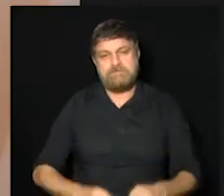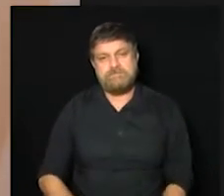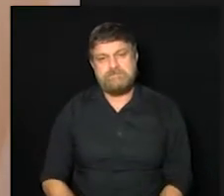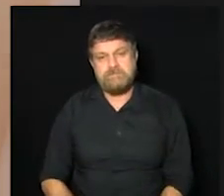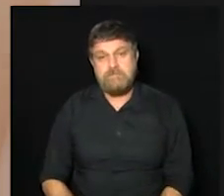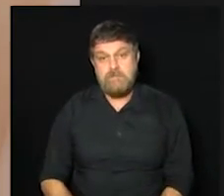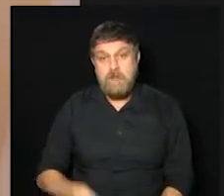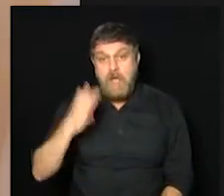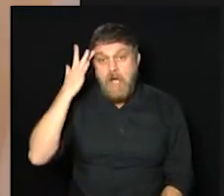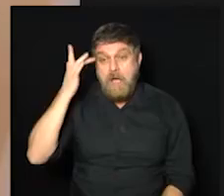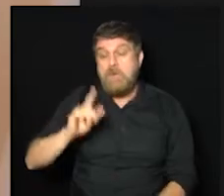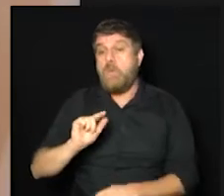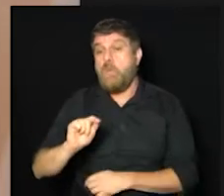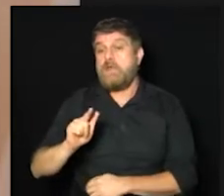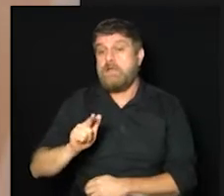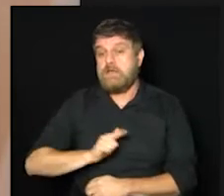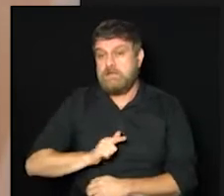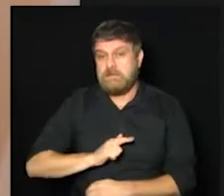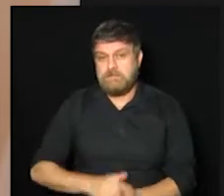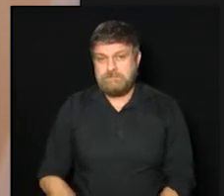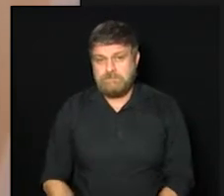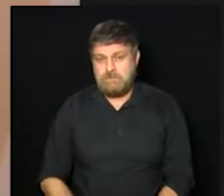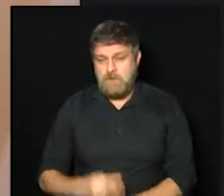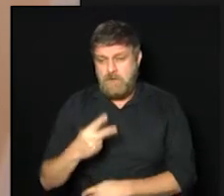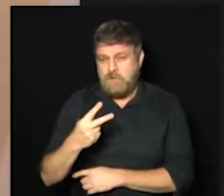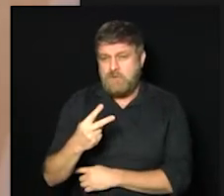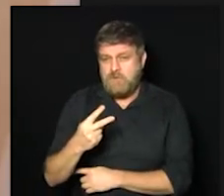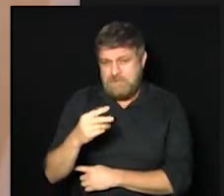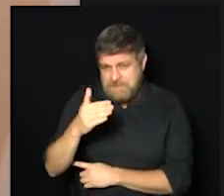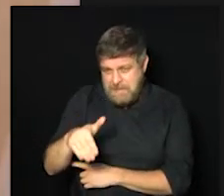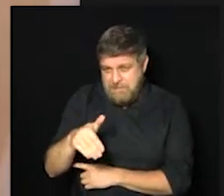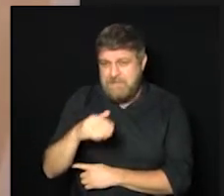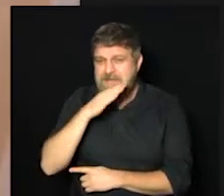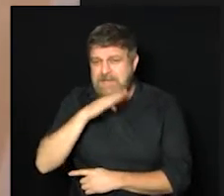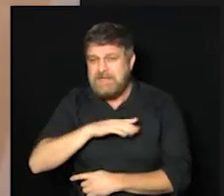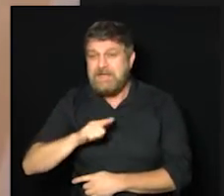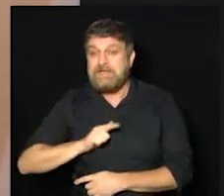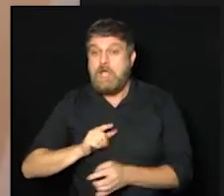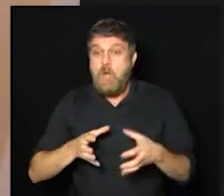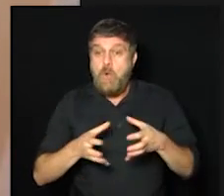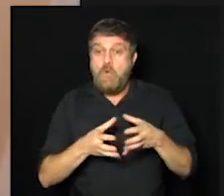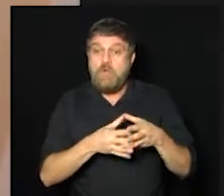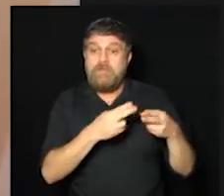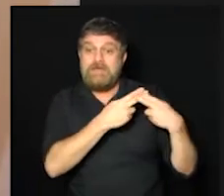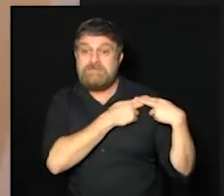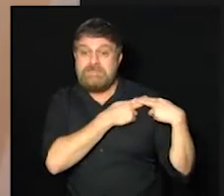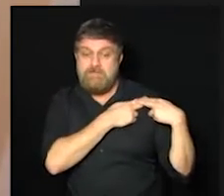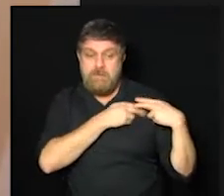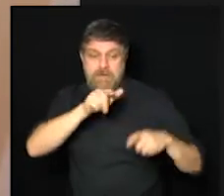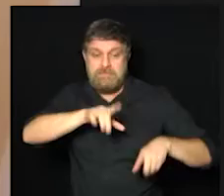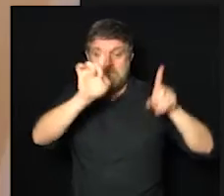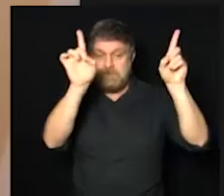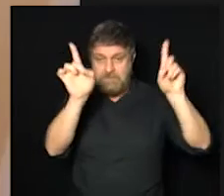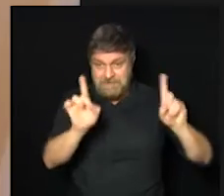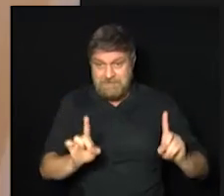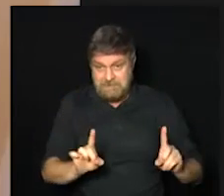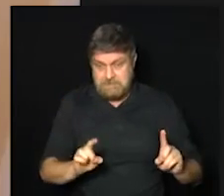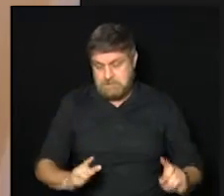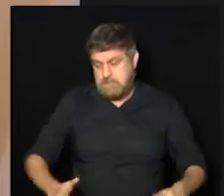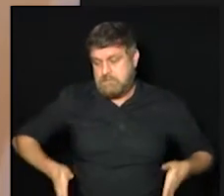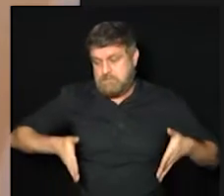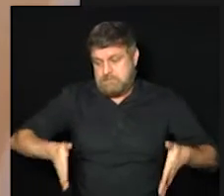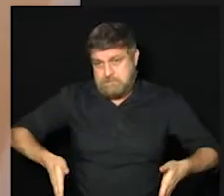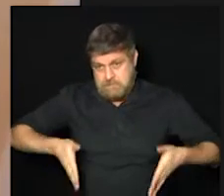E amanhã, a partir das 14h, a Comissão da Pessoa com Deficiência ou